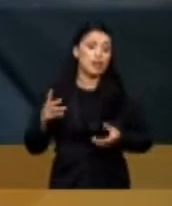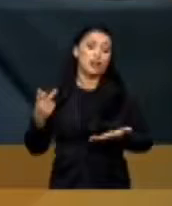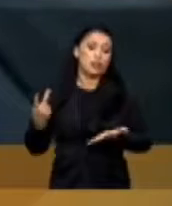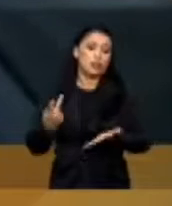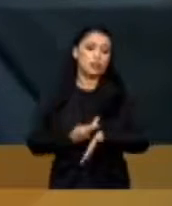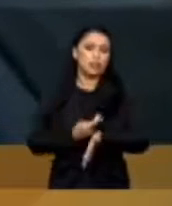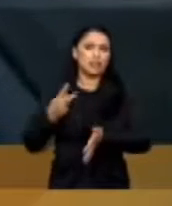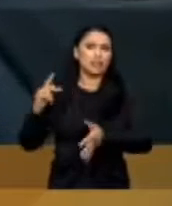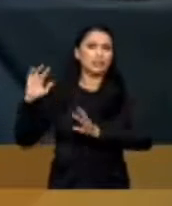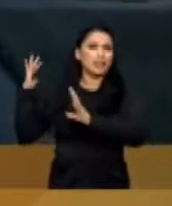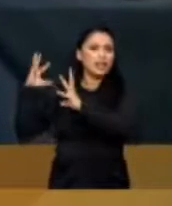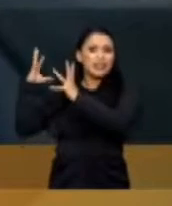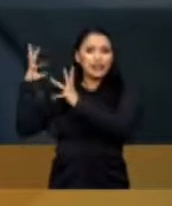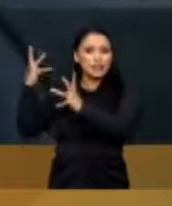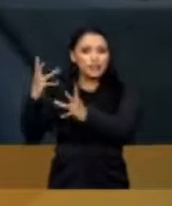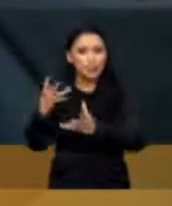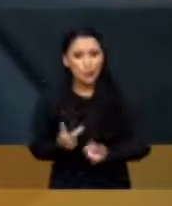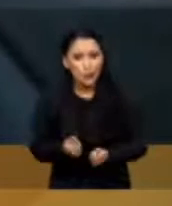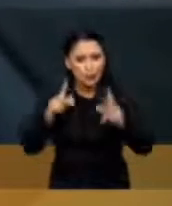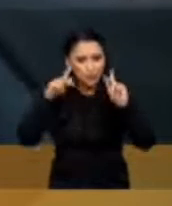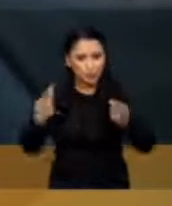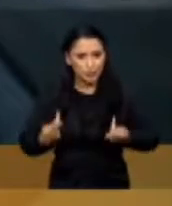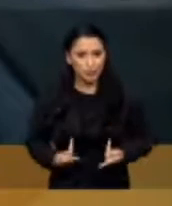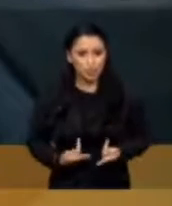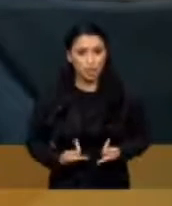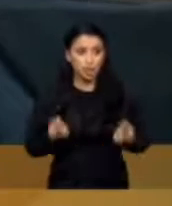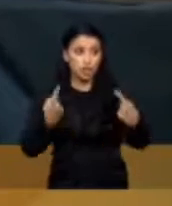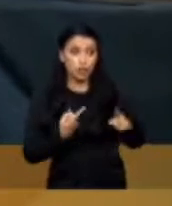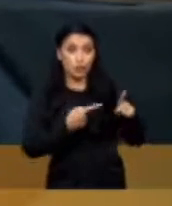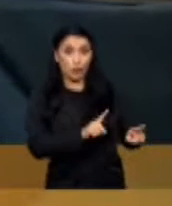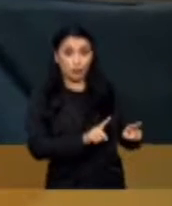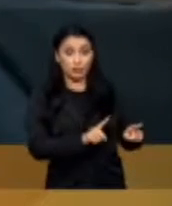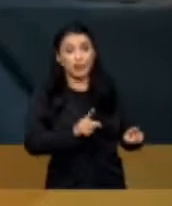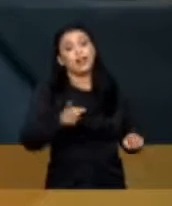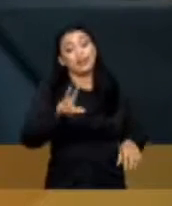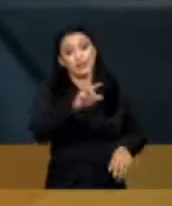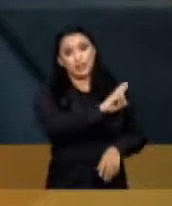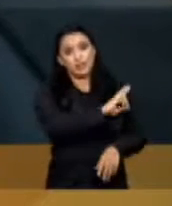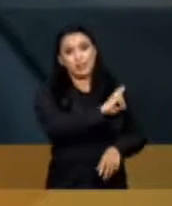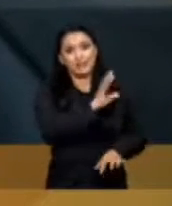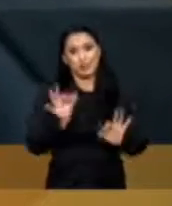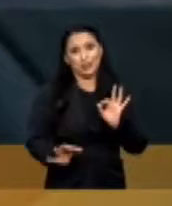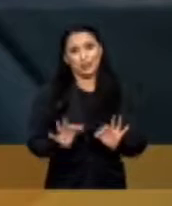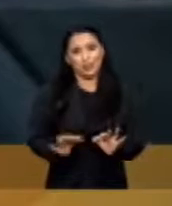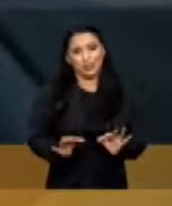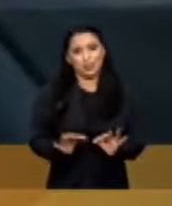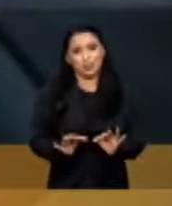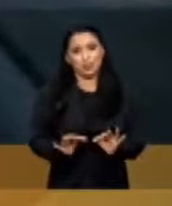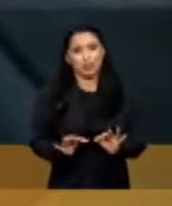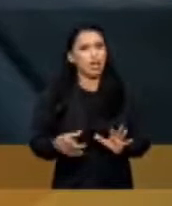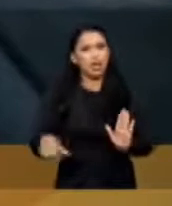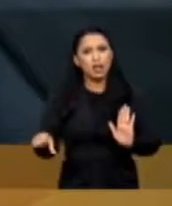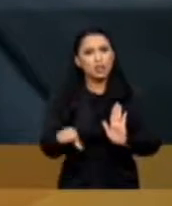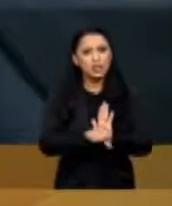histórica reação humana de atentar contra aquele que lhe julga. Esse é o primeiro dos crimes,